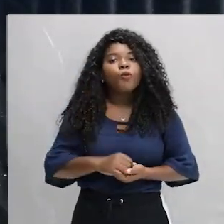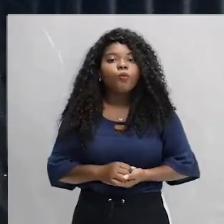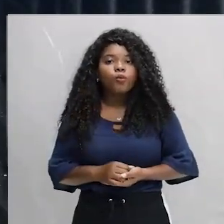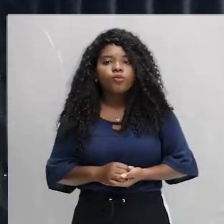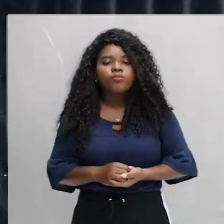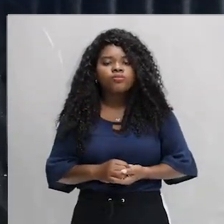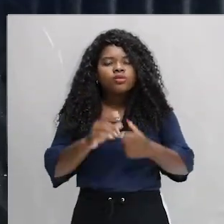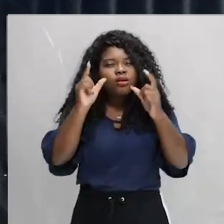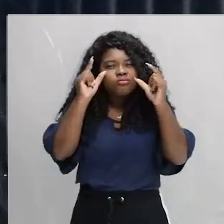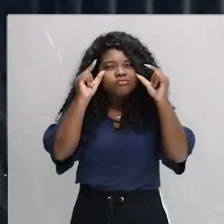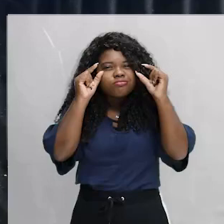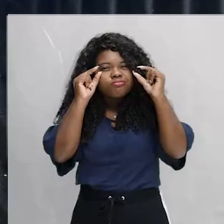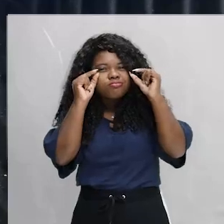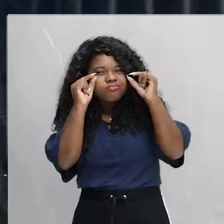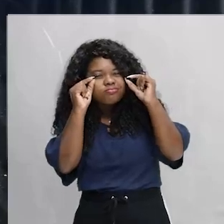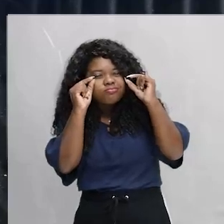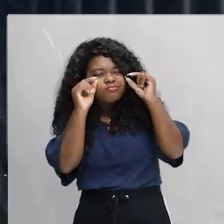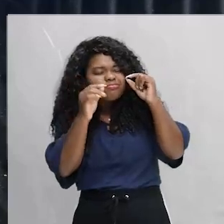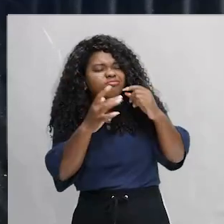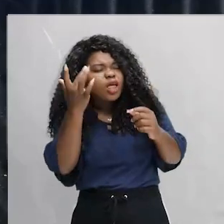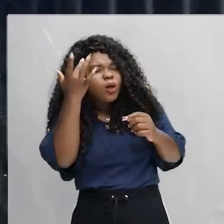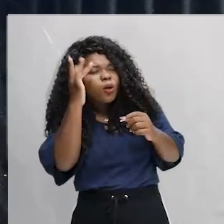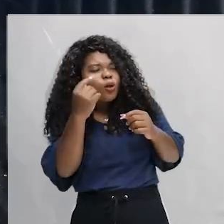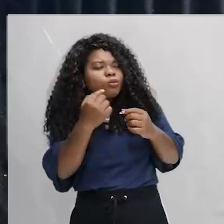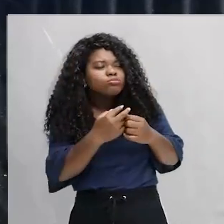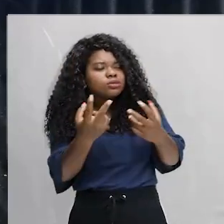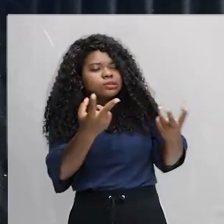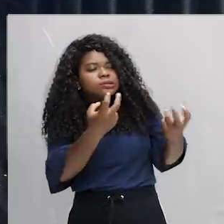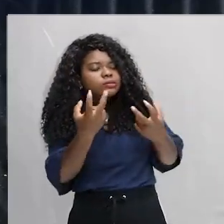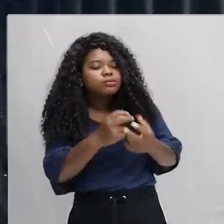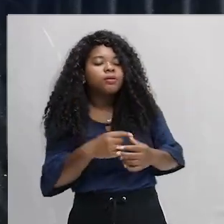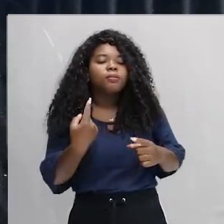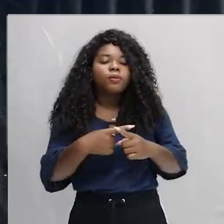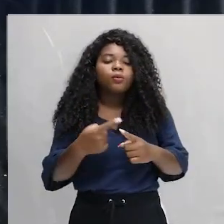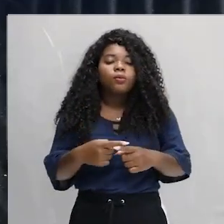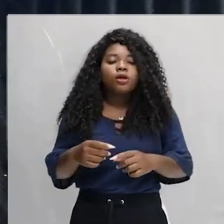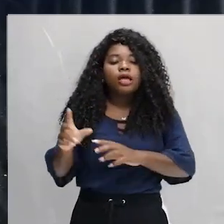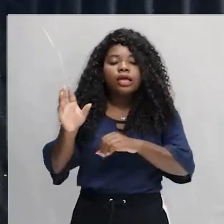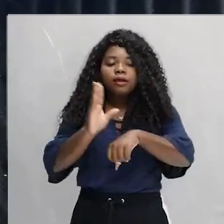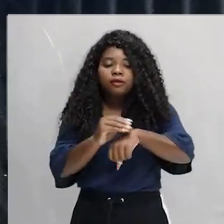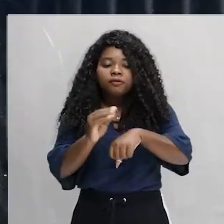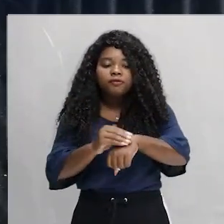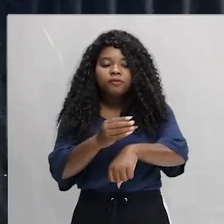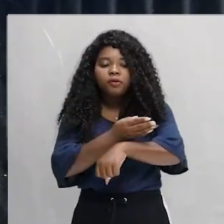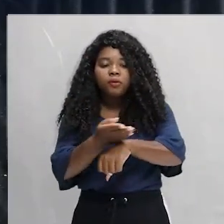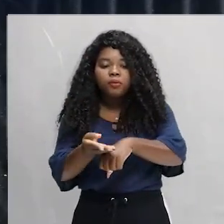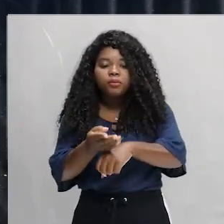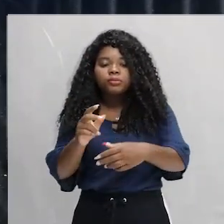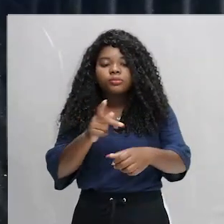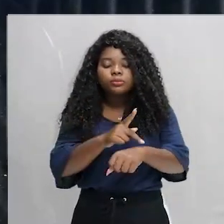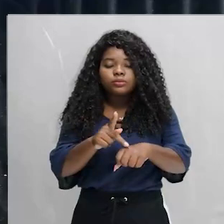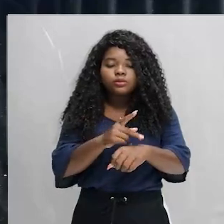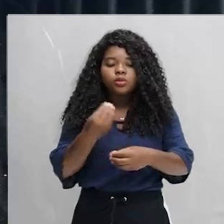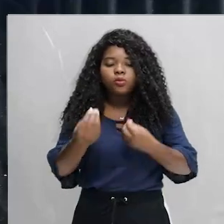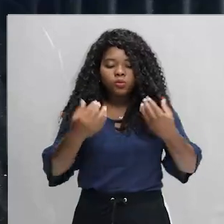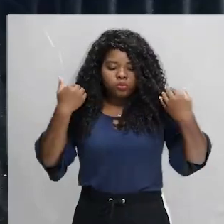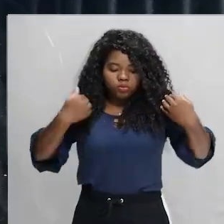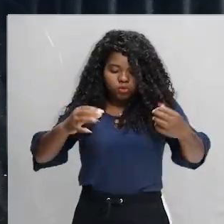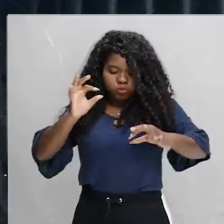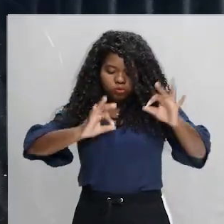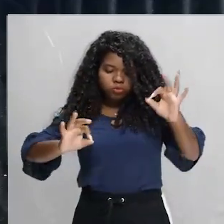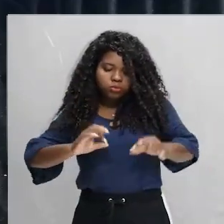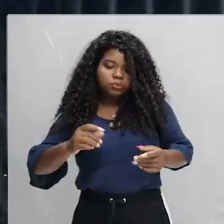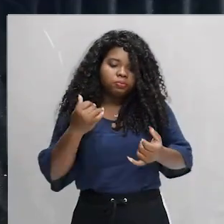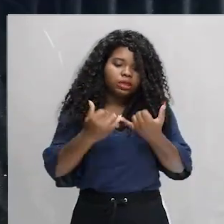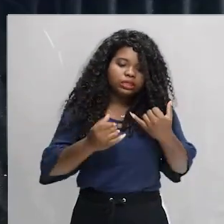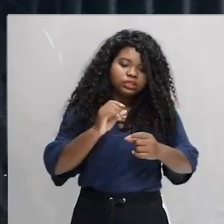assim, fechadinhos. Não dá para ver a cor dos olhos, até porque a foto é em preto e branco, tá? Ela está vestida, né? Como ela está vestida, parece uma